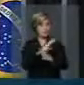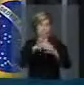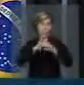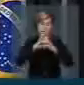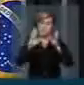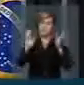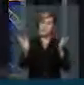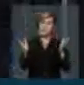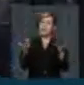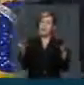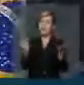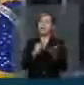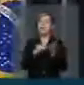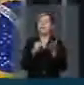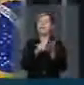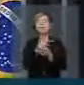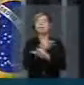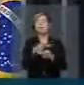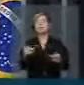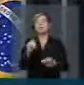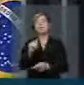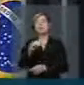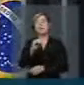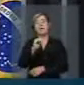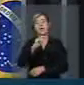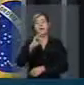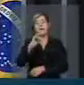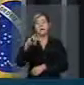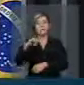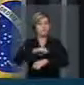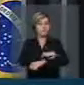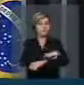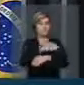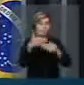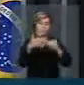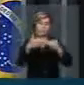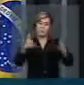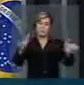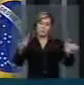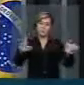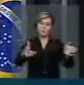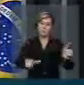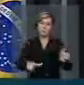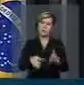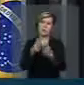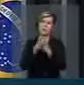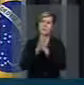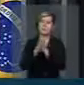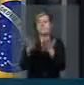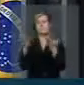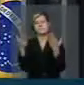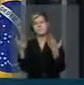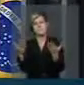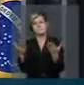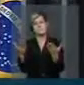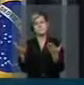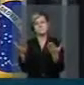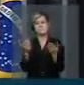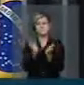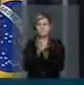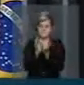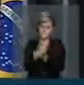está faltando a visita da ANAC para que o aeroporto de Balsas seja liberado. É importante, fica aqui o nosso apelo, para que os